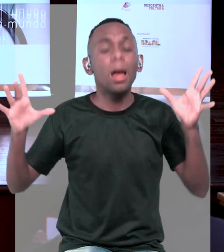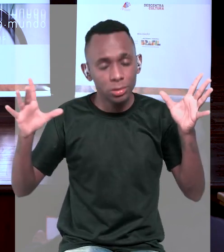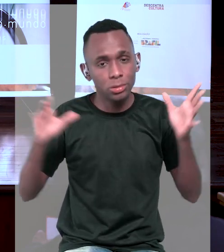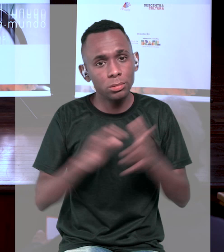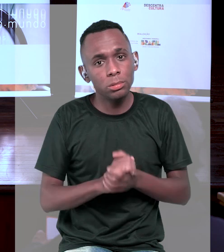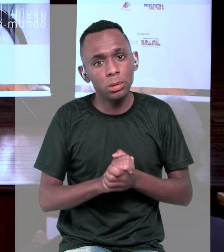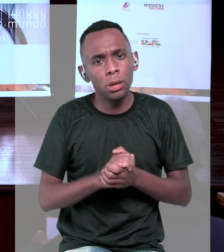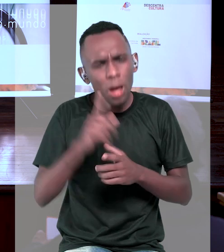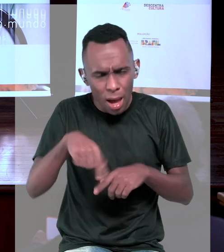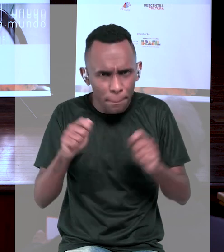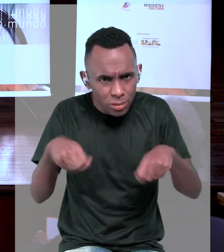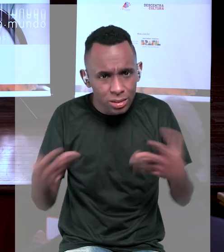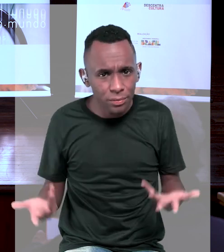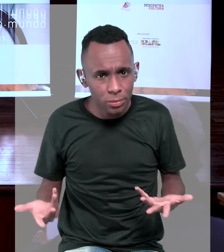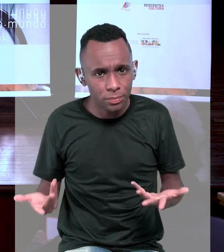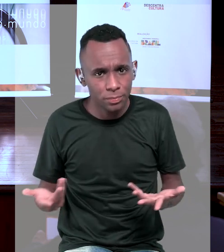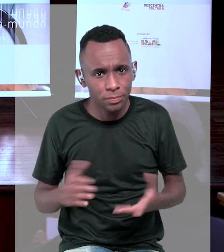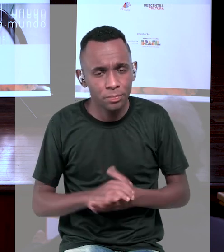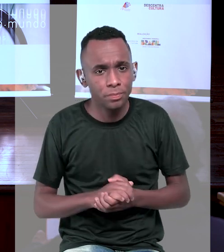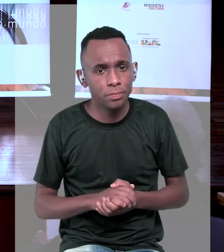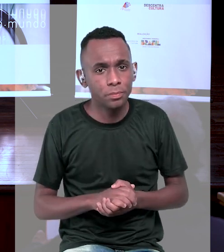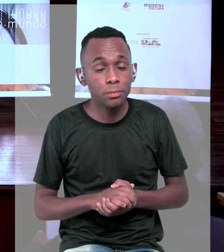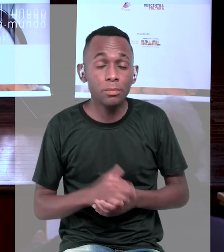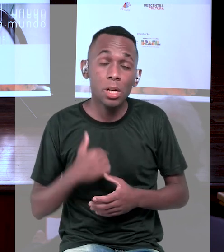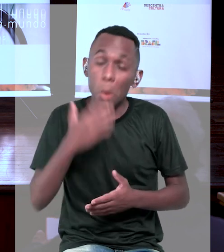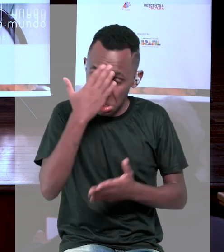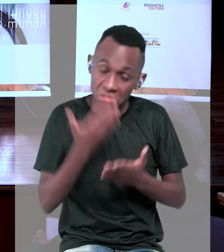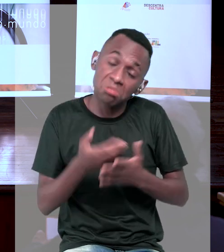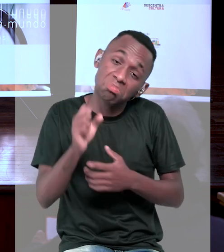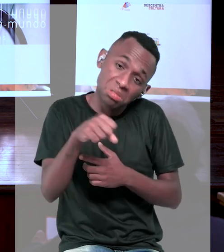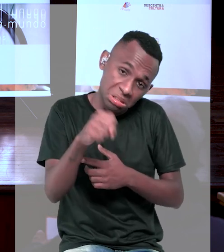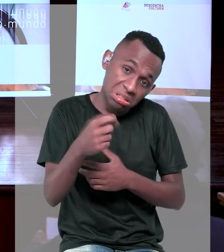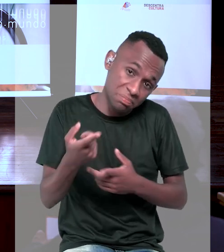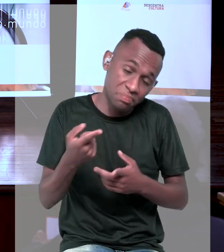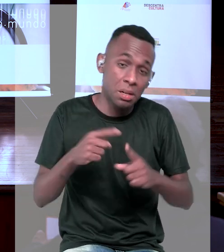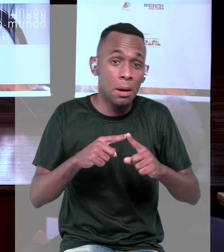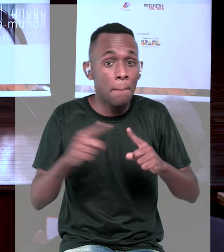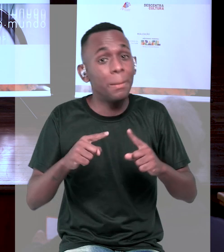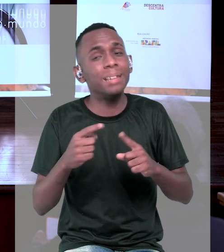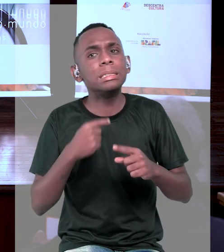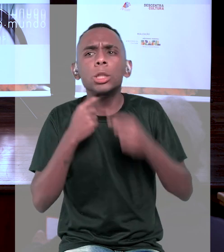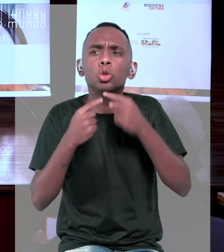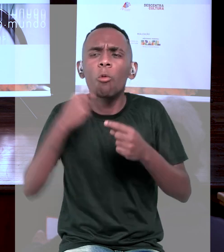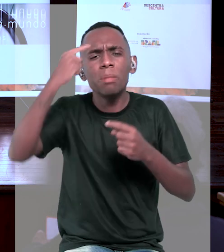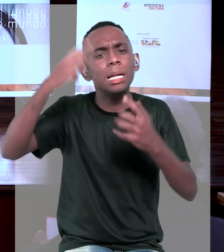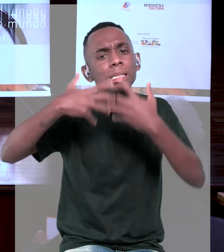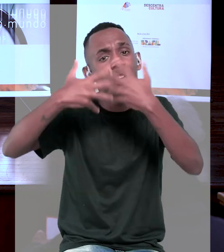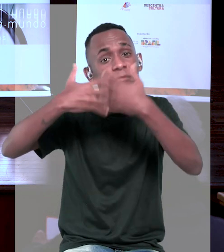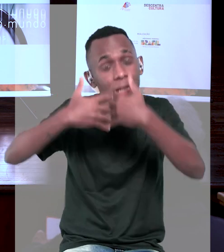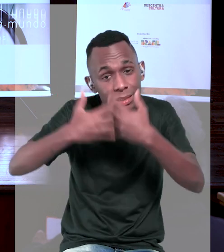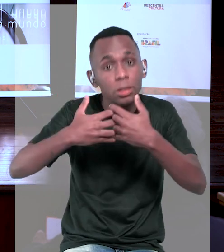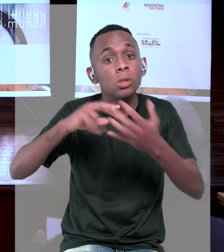possível? Eu creio que sim, mas essa pergunta inspira movimentos